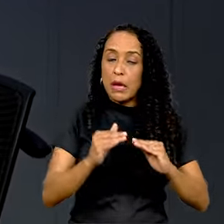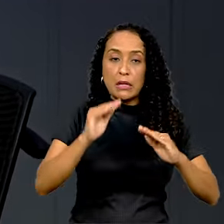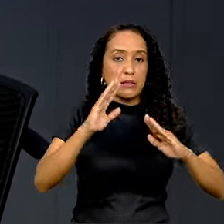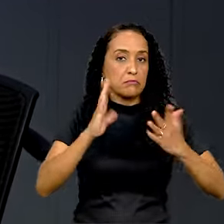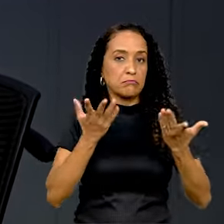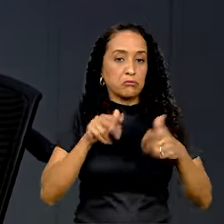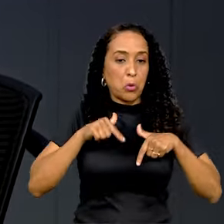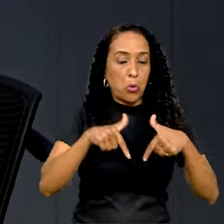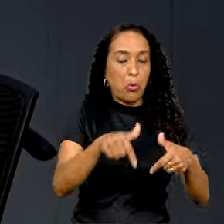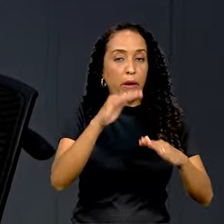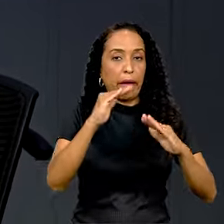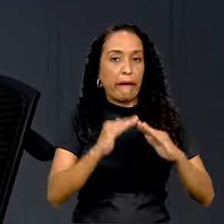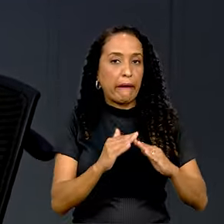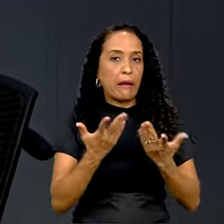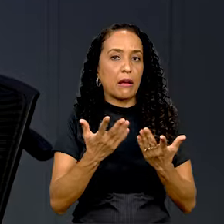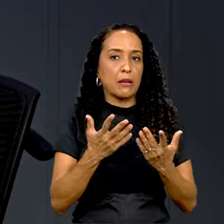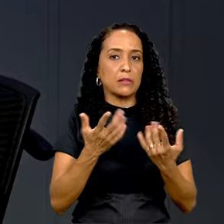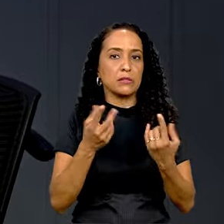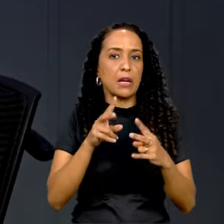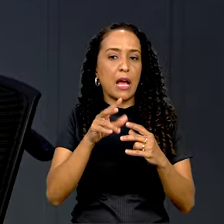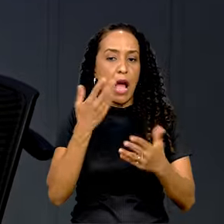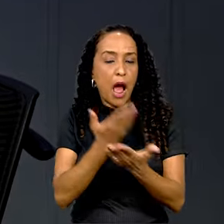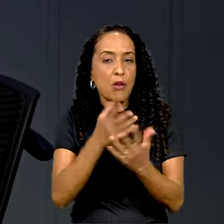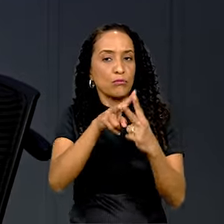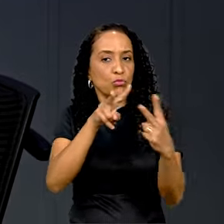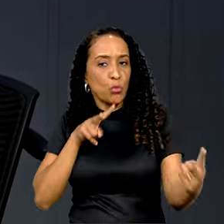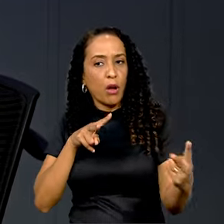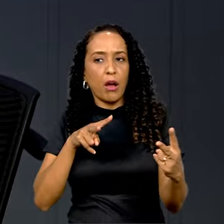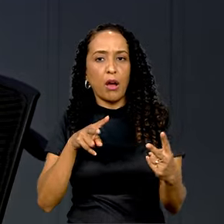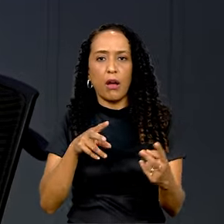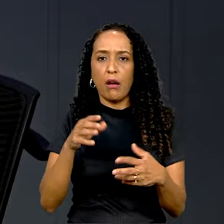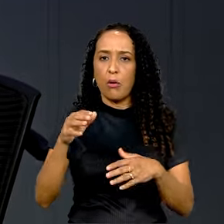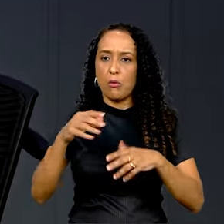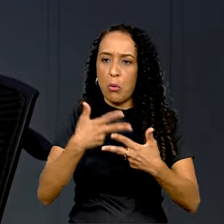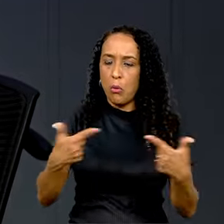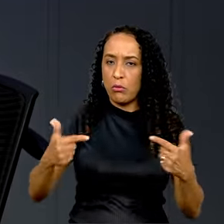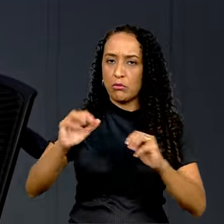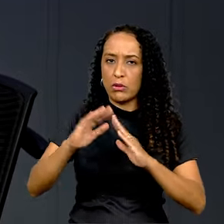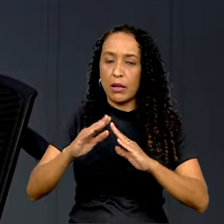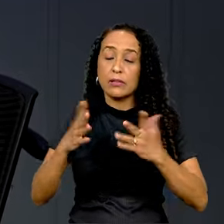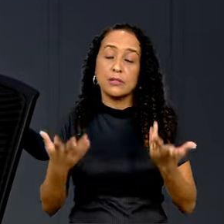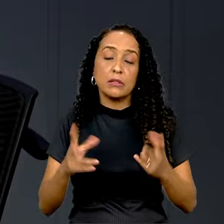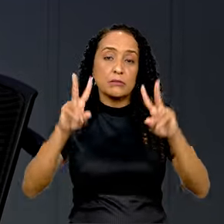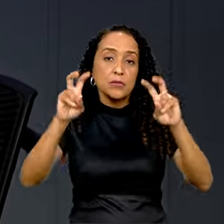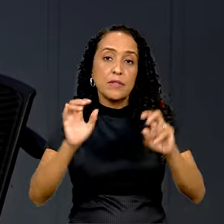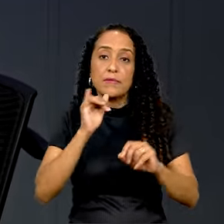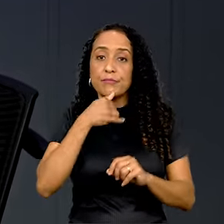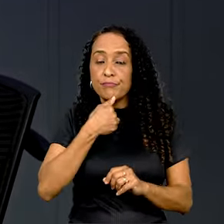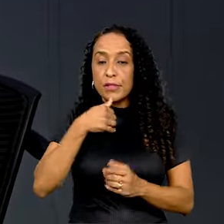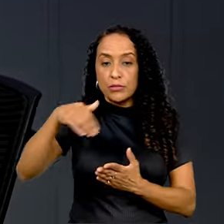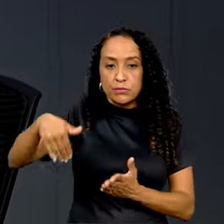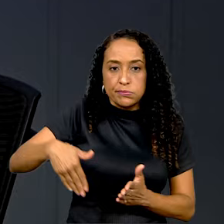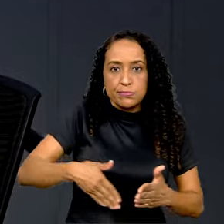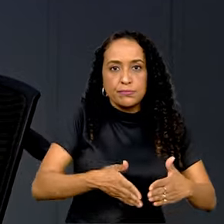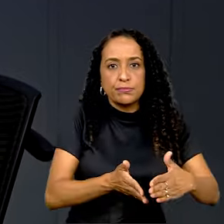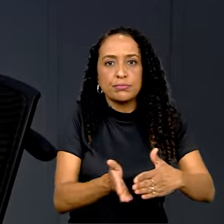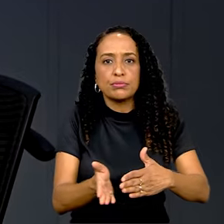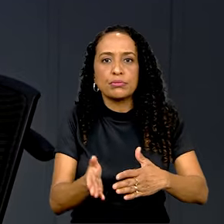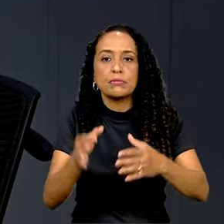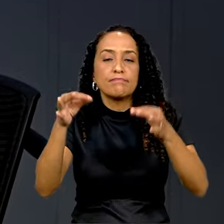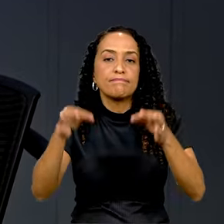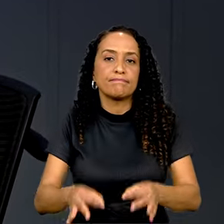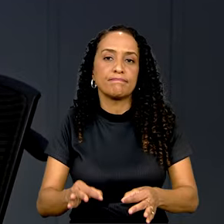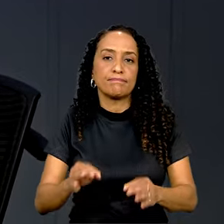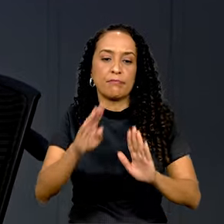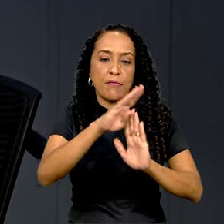os filhos tele-escola e tudo então esse tema acabou entrando infelizmente por essa via eh de forma